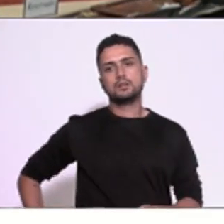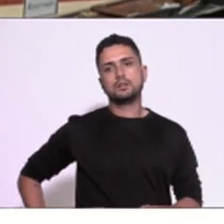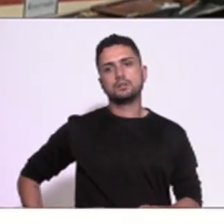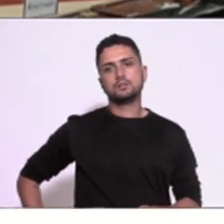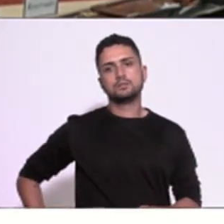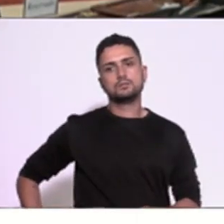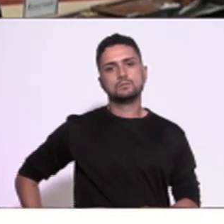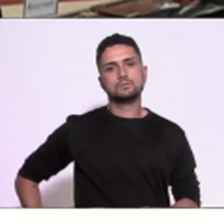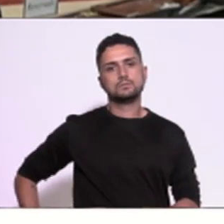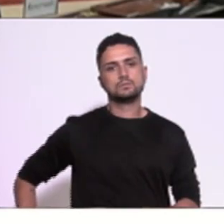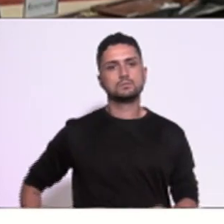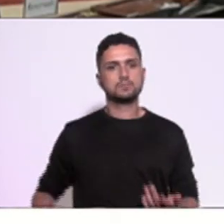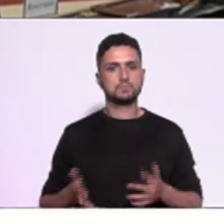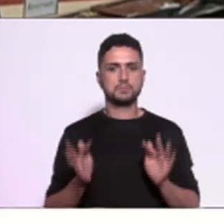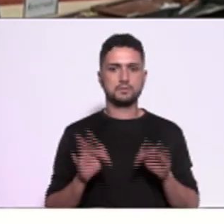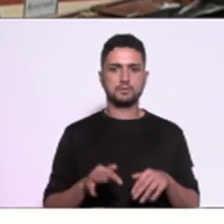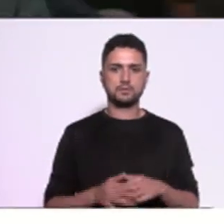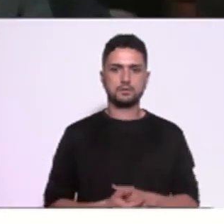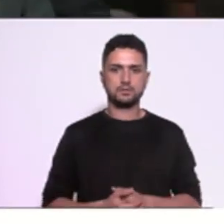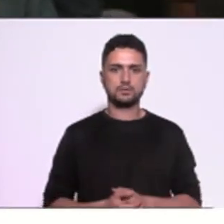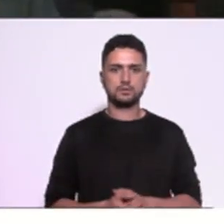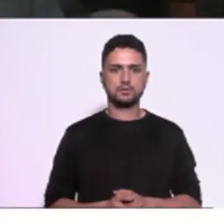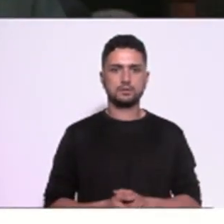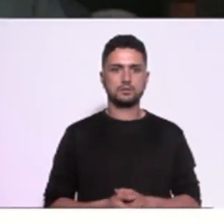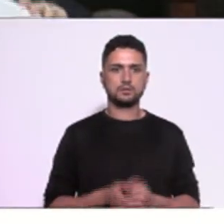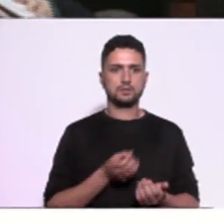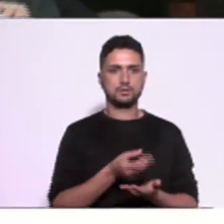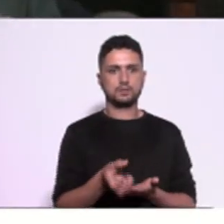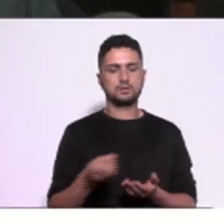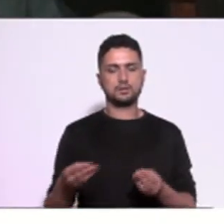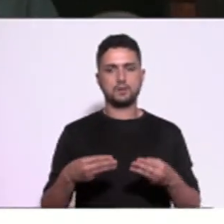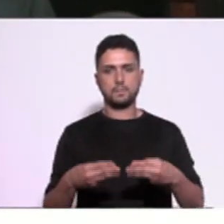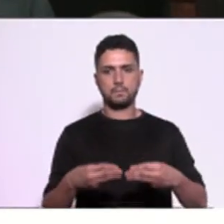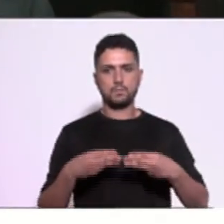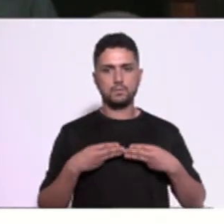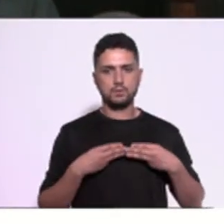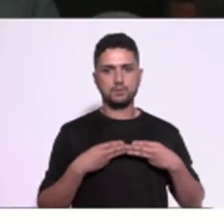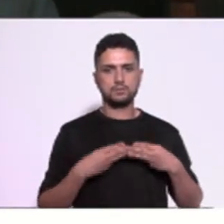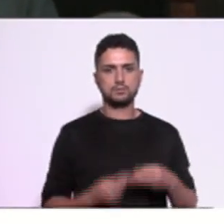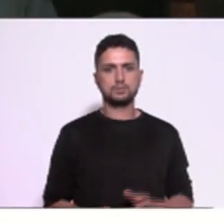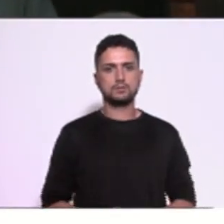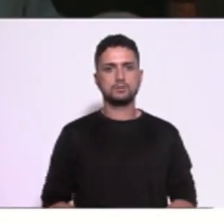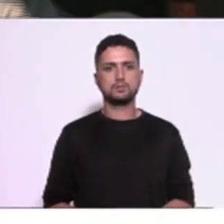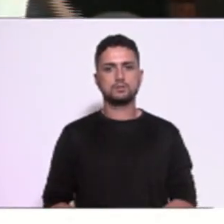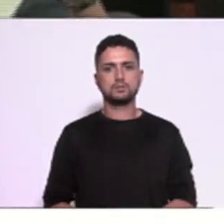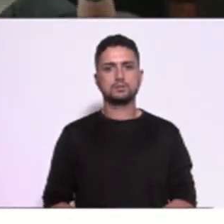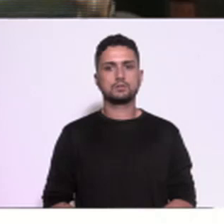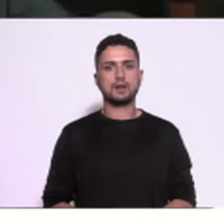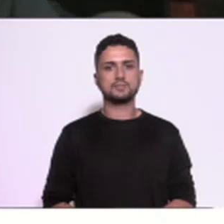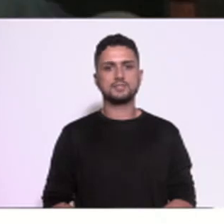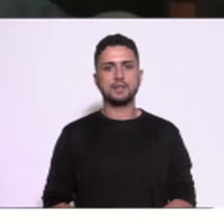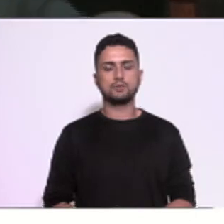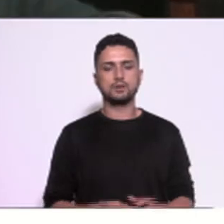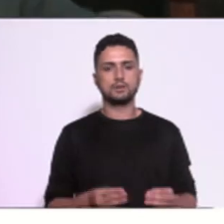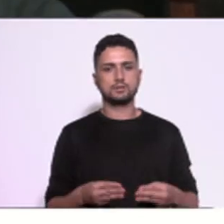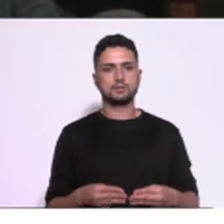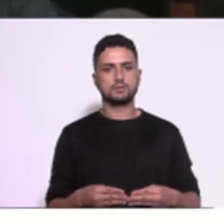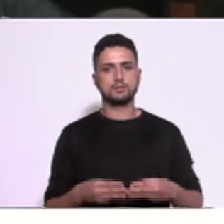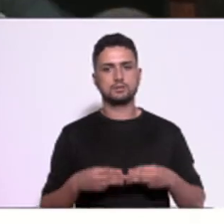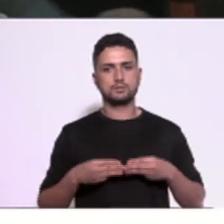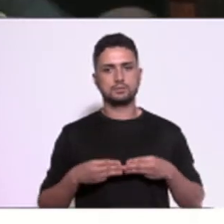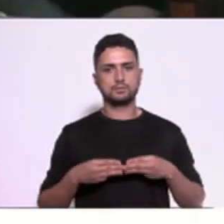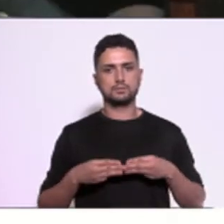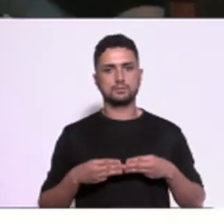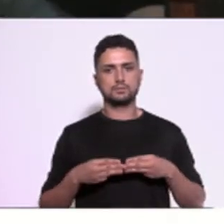Para finalizar as entregas das moções, não é finalizar o evento, não, é as entregas